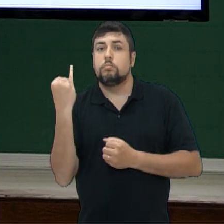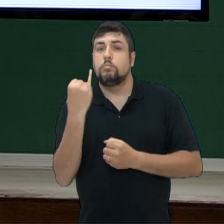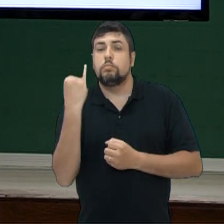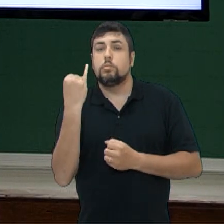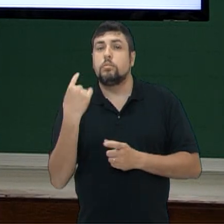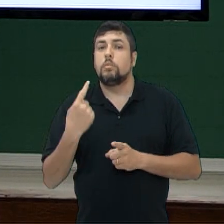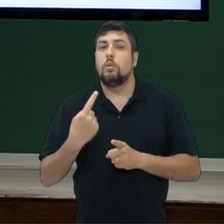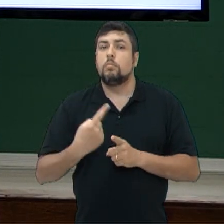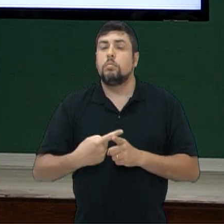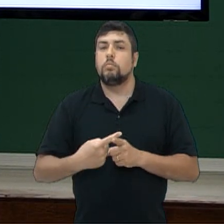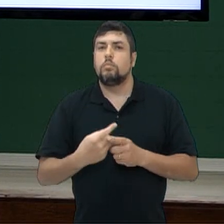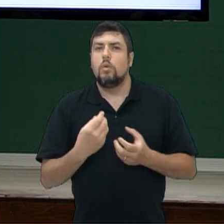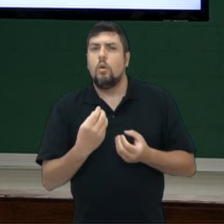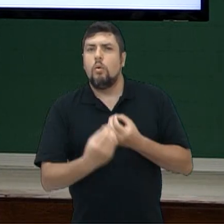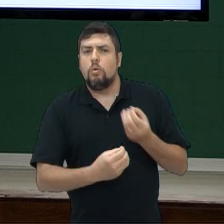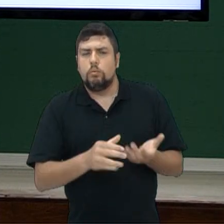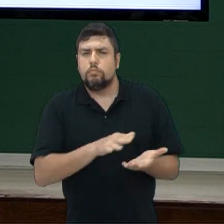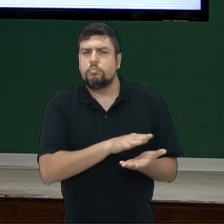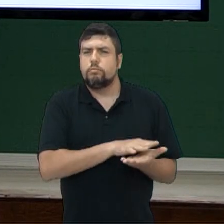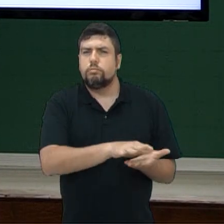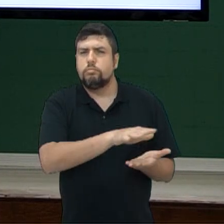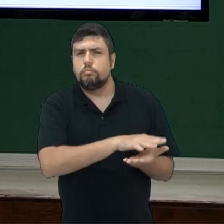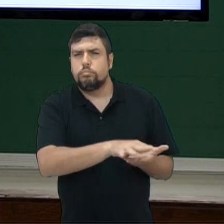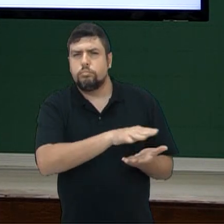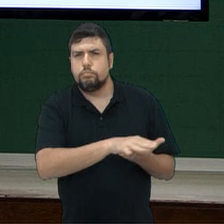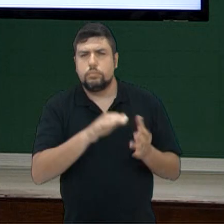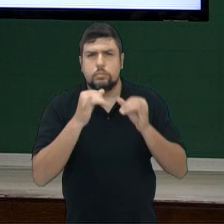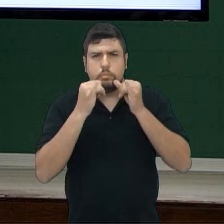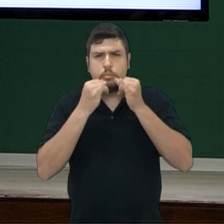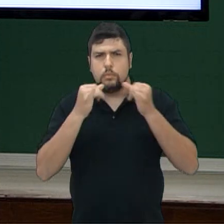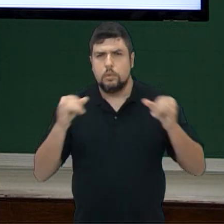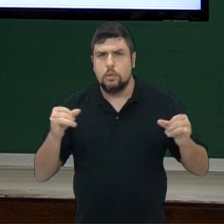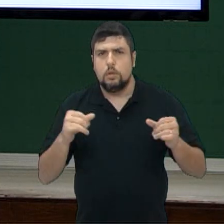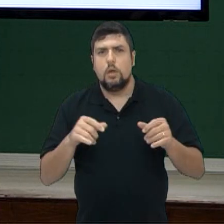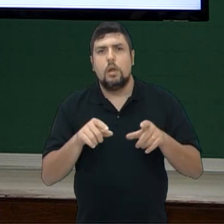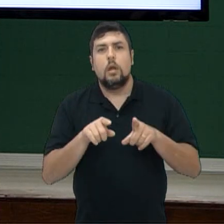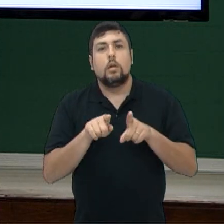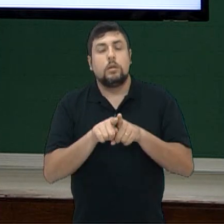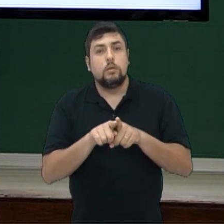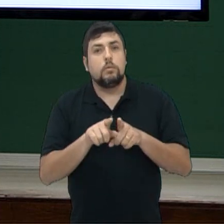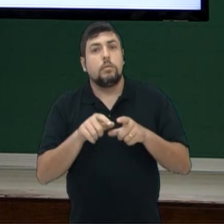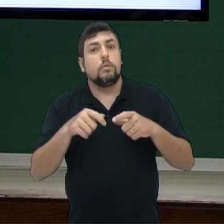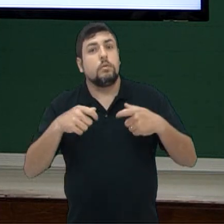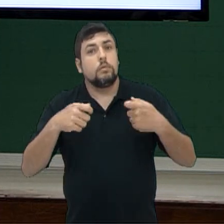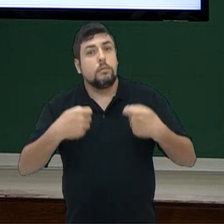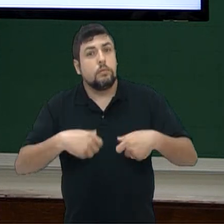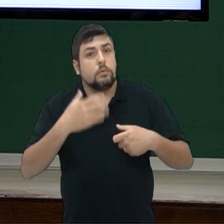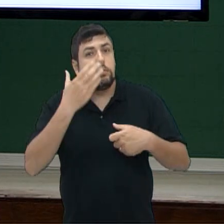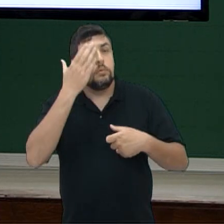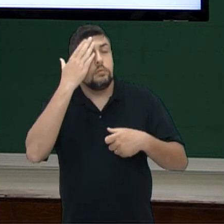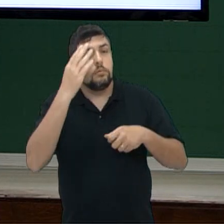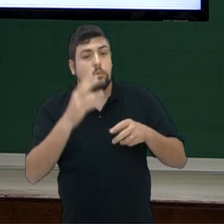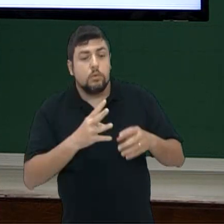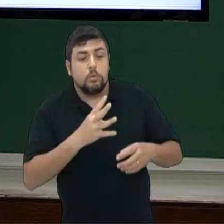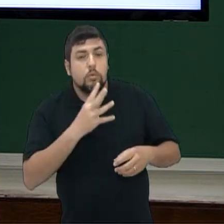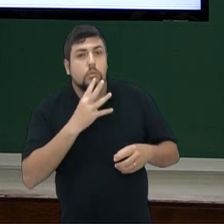de energia dos aparelhos e ao desempenho desses aparelhos, né? A importância de você conhecer bem a corrente elétrica.